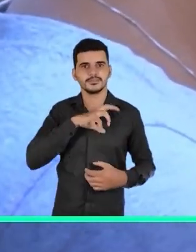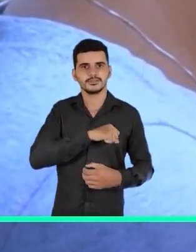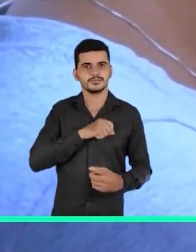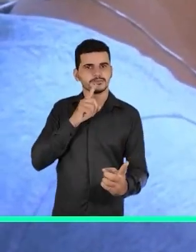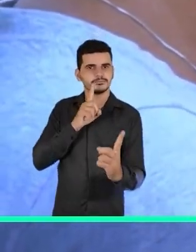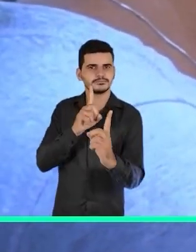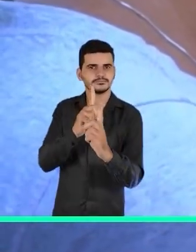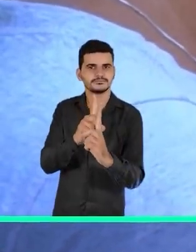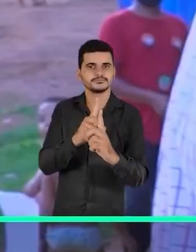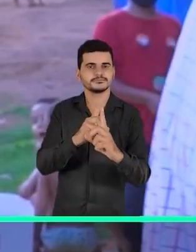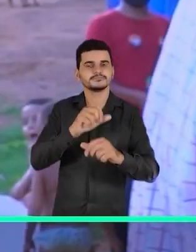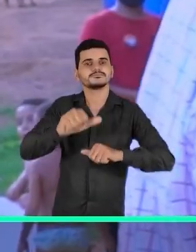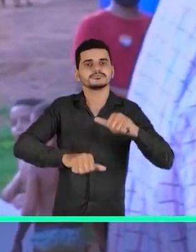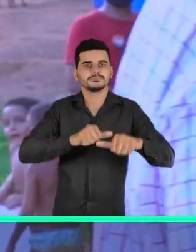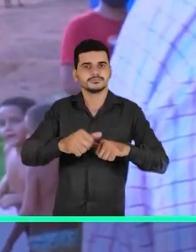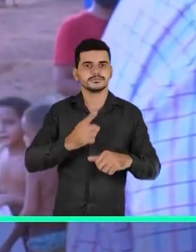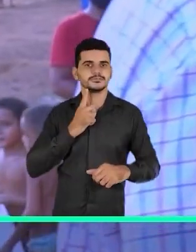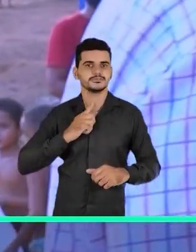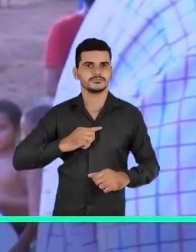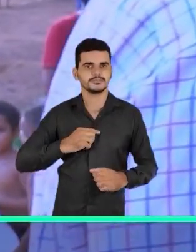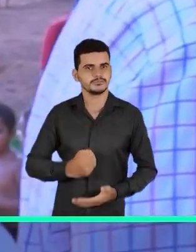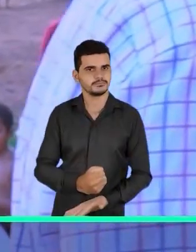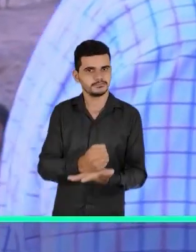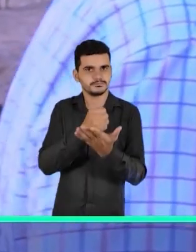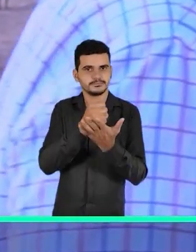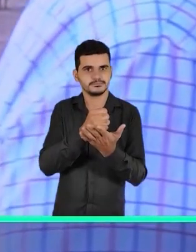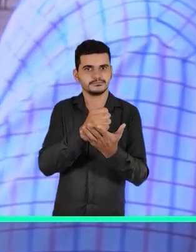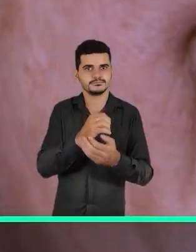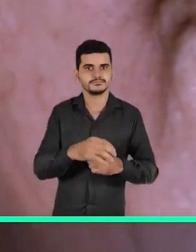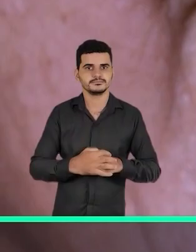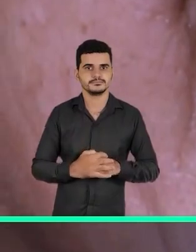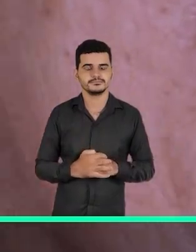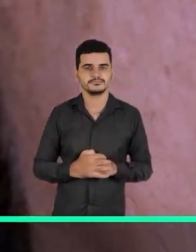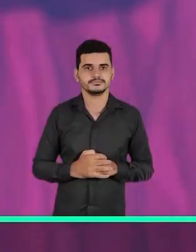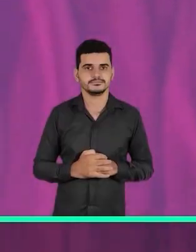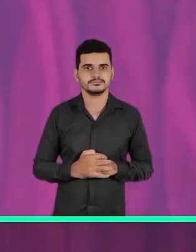perto e a vontade de mudança faz tudo valer a pena.